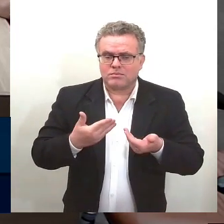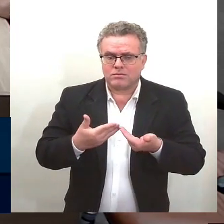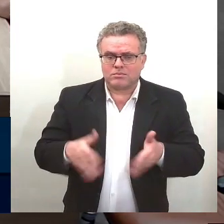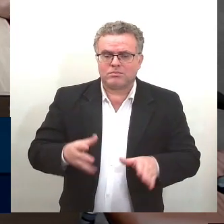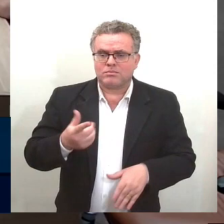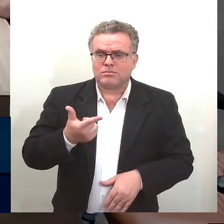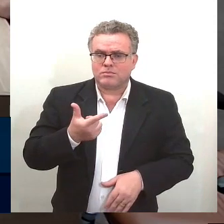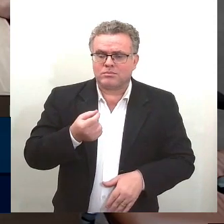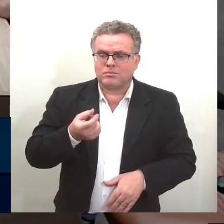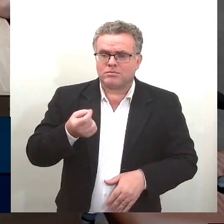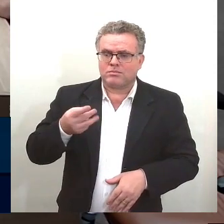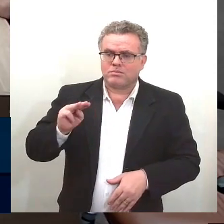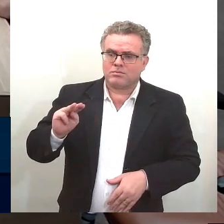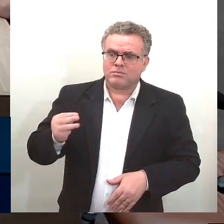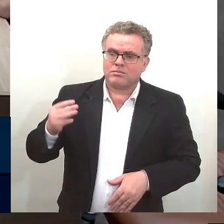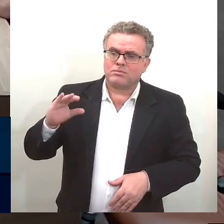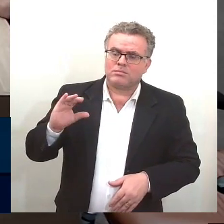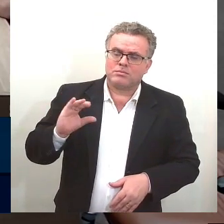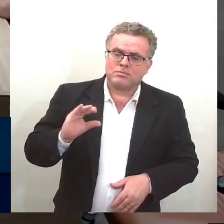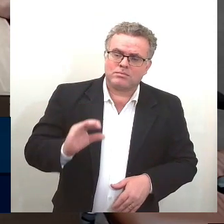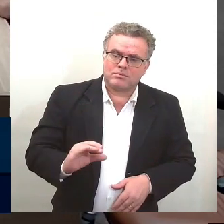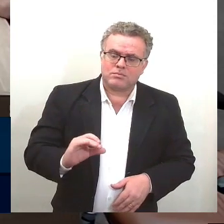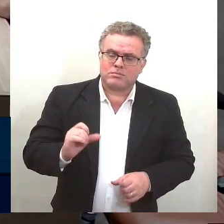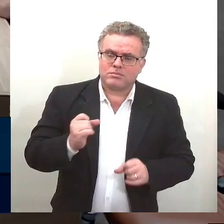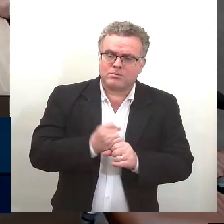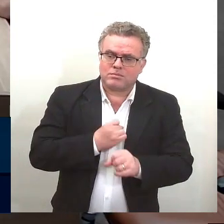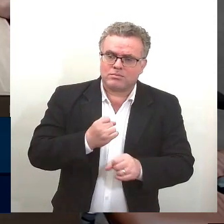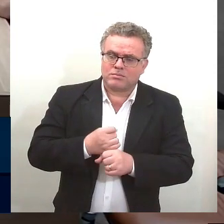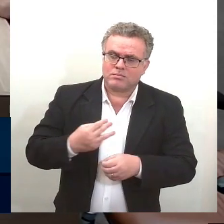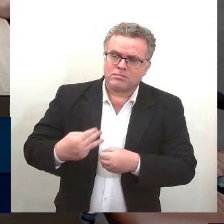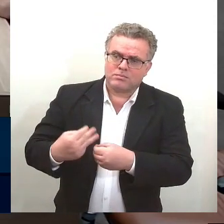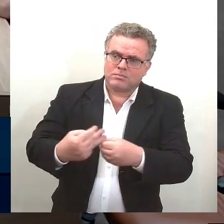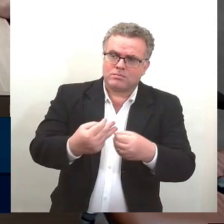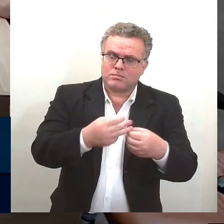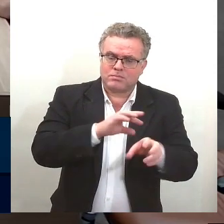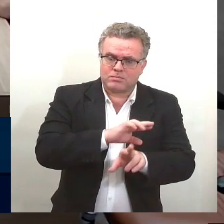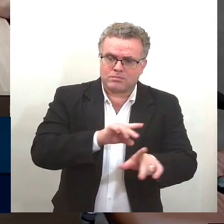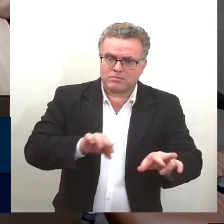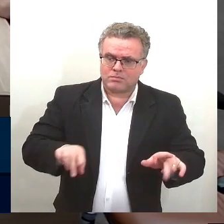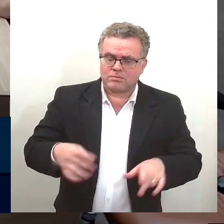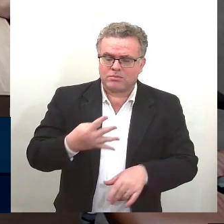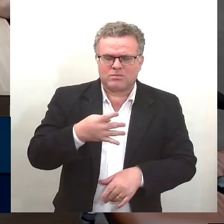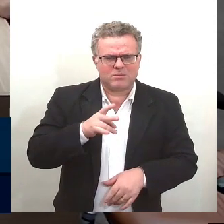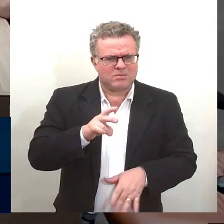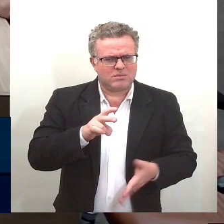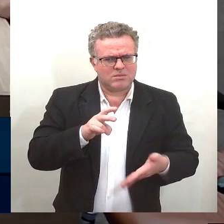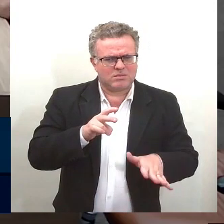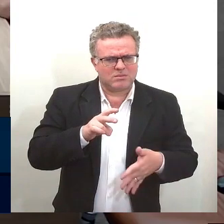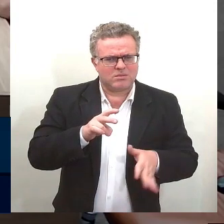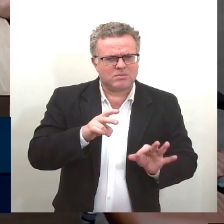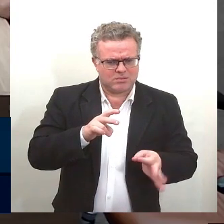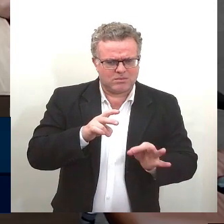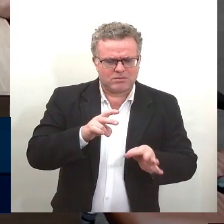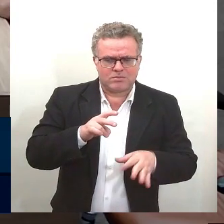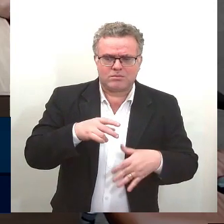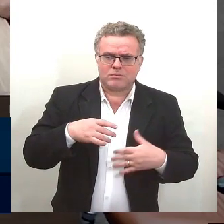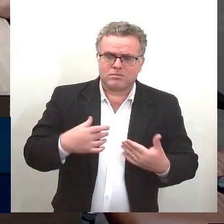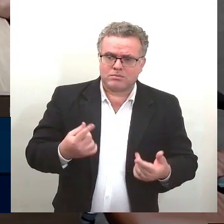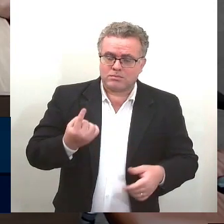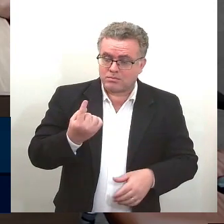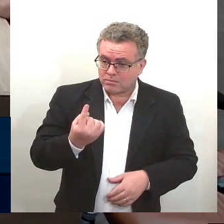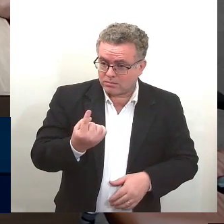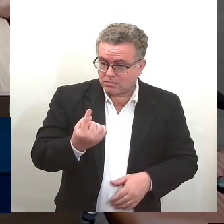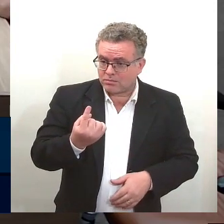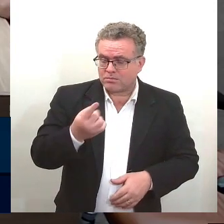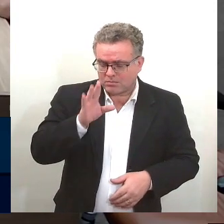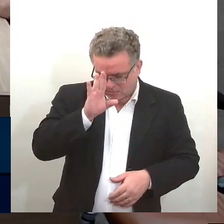diversos municípios, me parece 45 municípios, ele falou de uma obra que é fundamental em importância para o